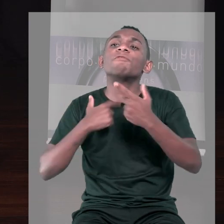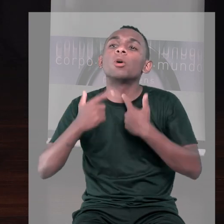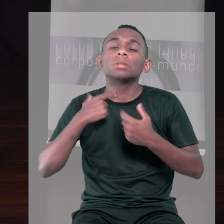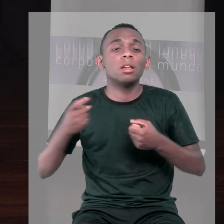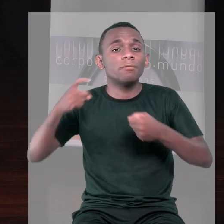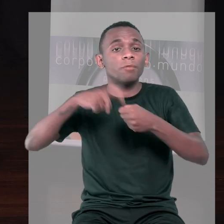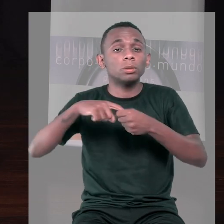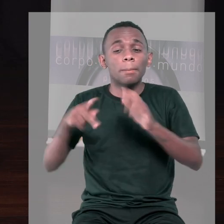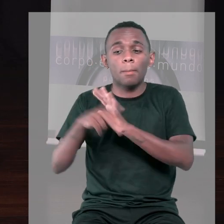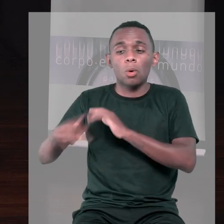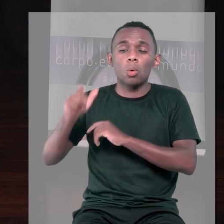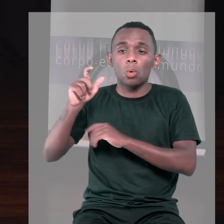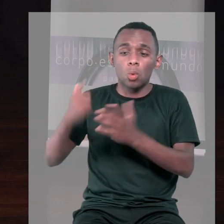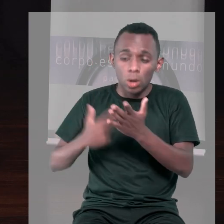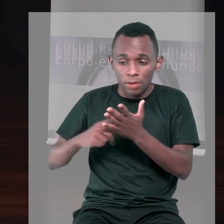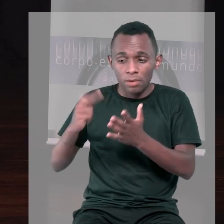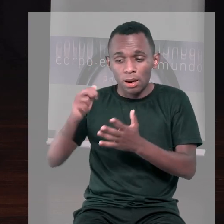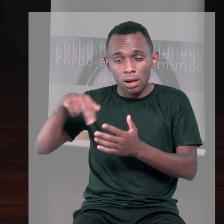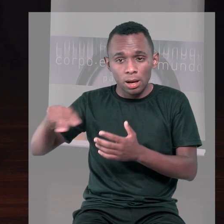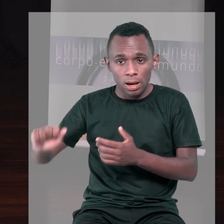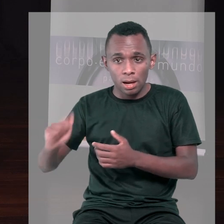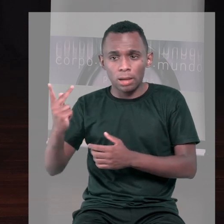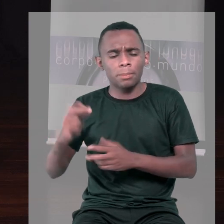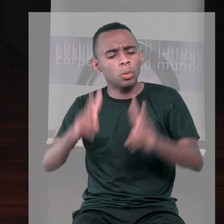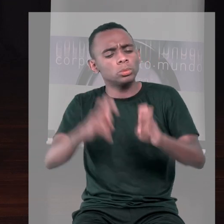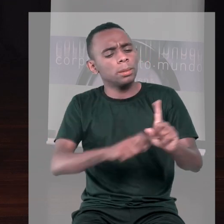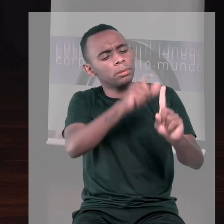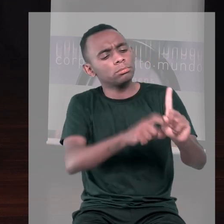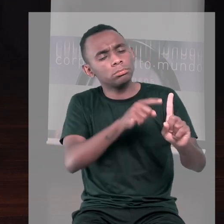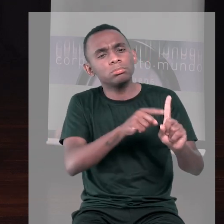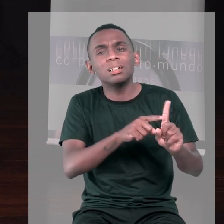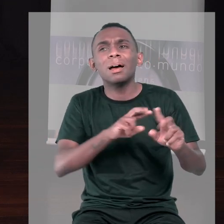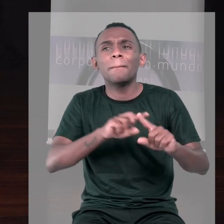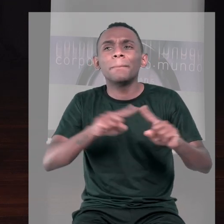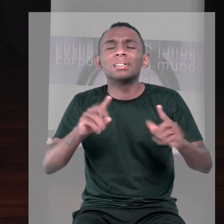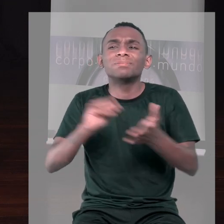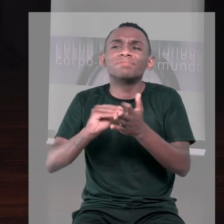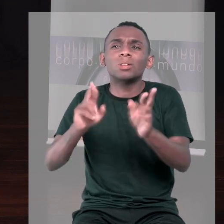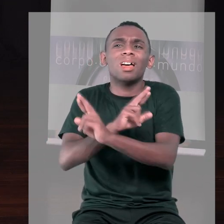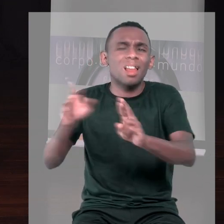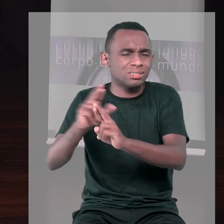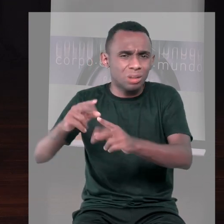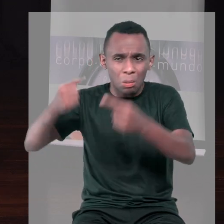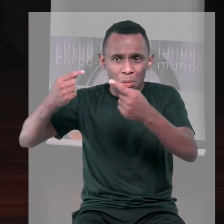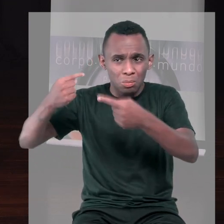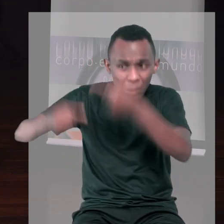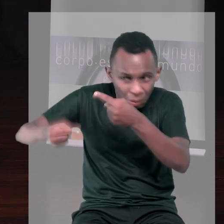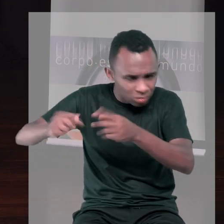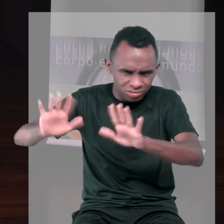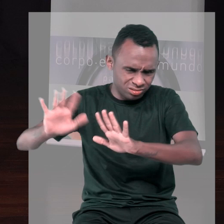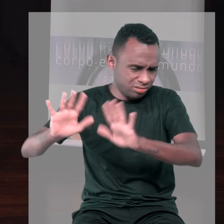O criminoso nazista me interessou porque sua história permite compreender